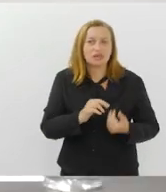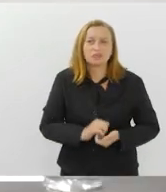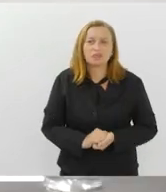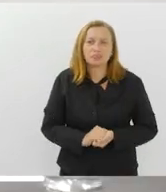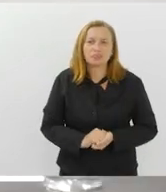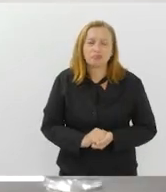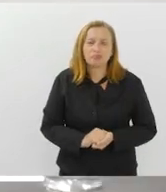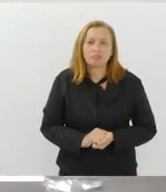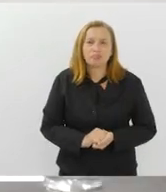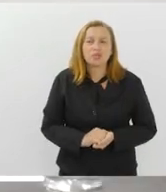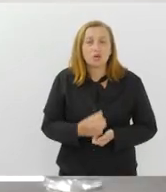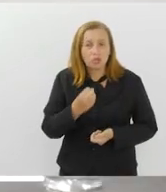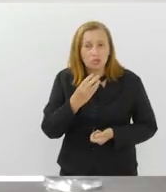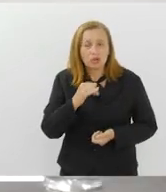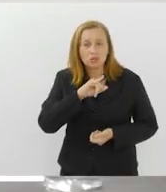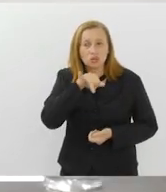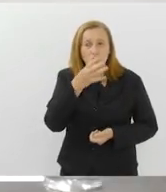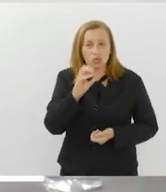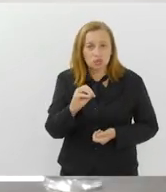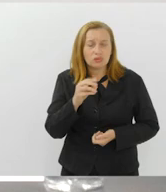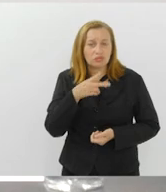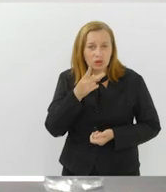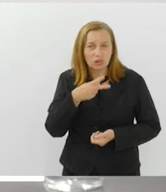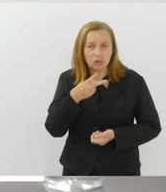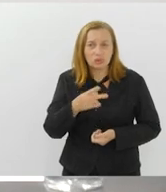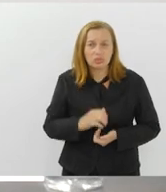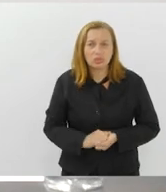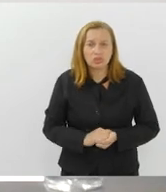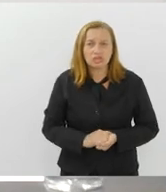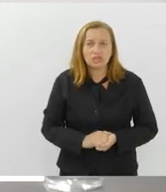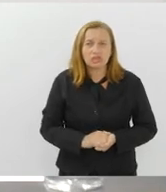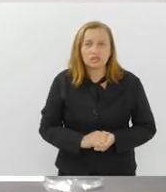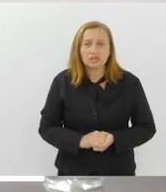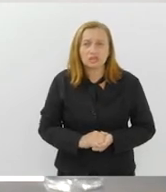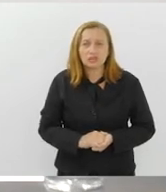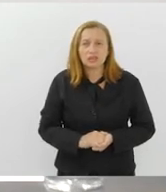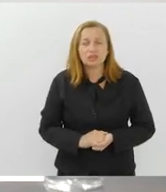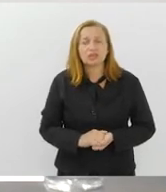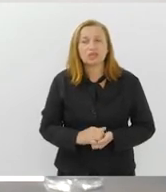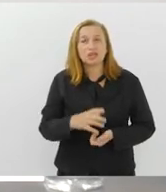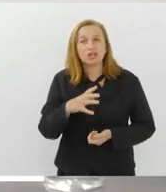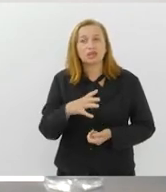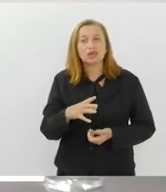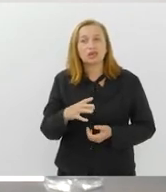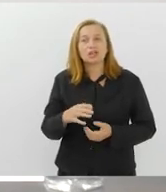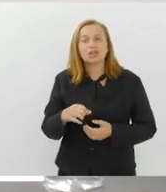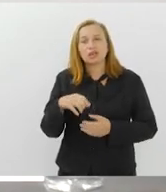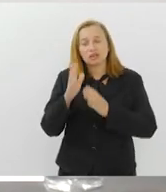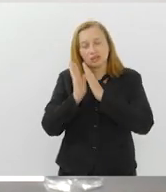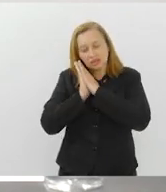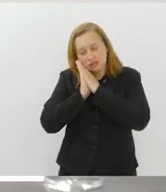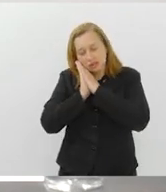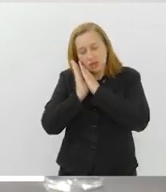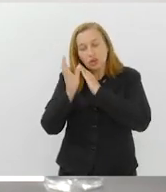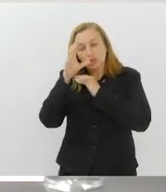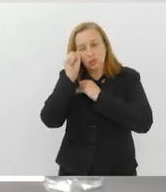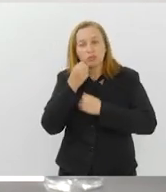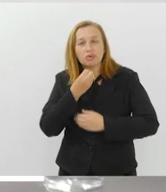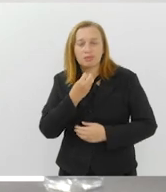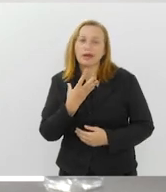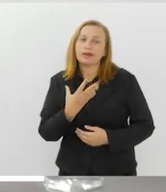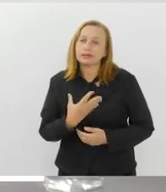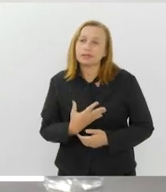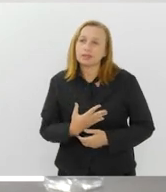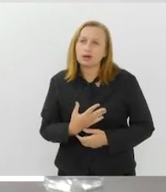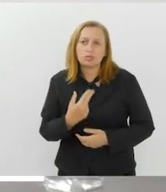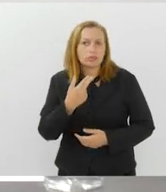muito bem o Júlio colocou, a gente tem que botar a nossa cabeça no travesseiro e dormir tranquilamente. A gente